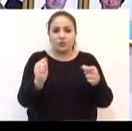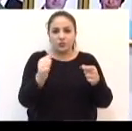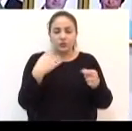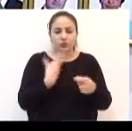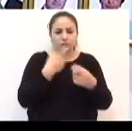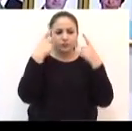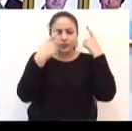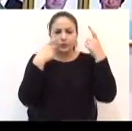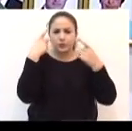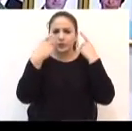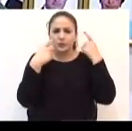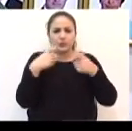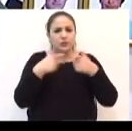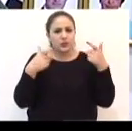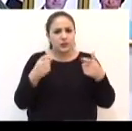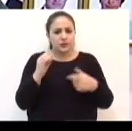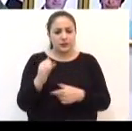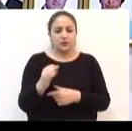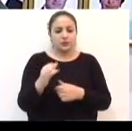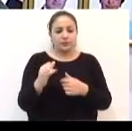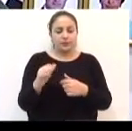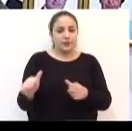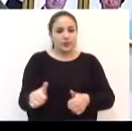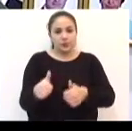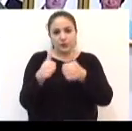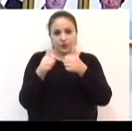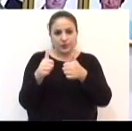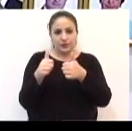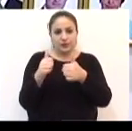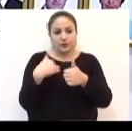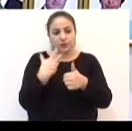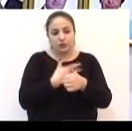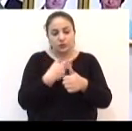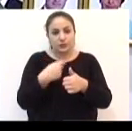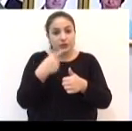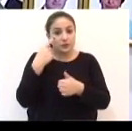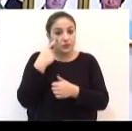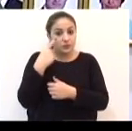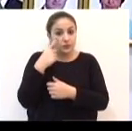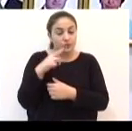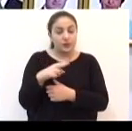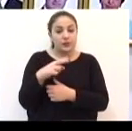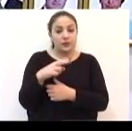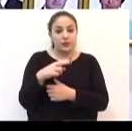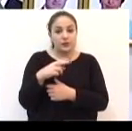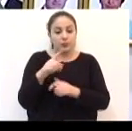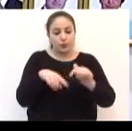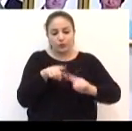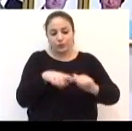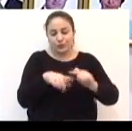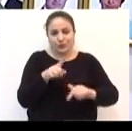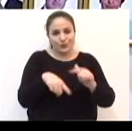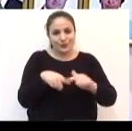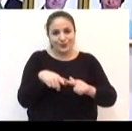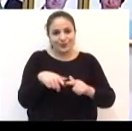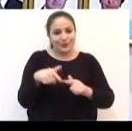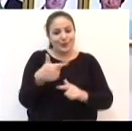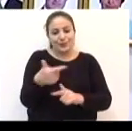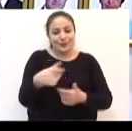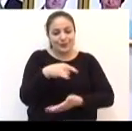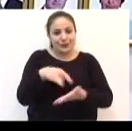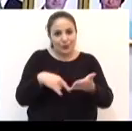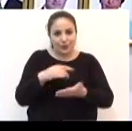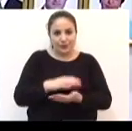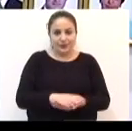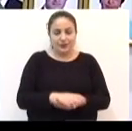se não melhorar isso aí, praticamente nós vamos ter que acabar transportando esses produtos sem nota, né? E que não é o que nós queremos, né? Nós queríamos que saísse